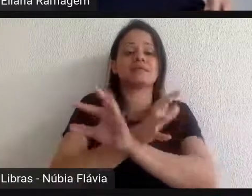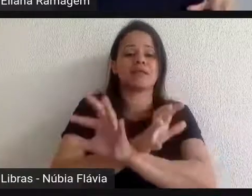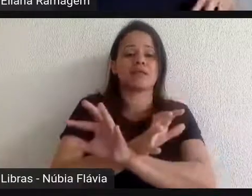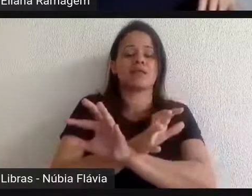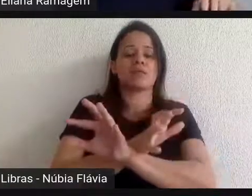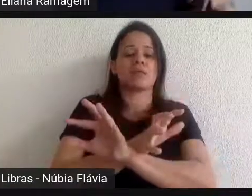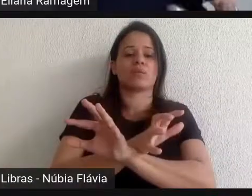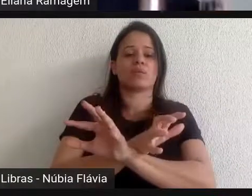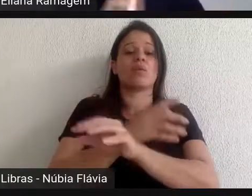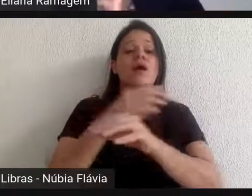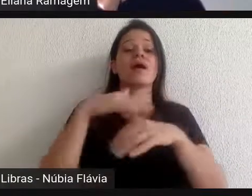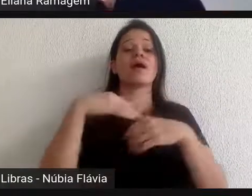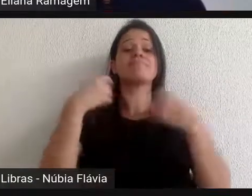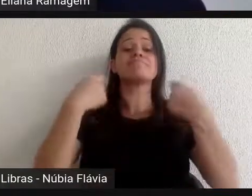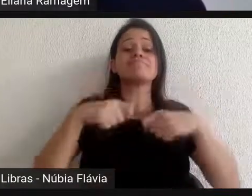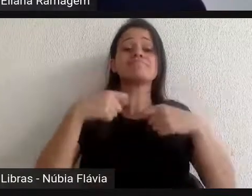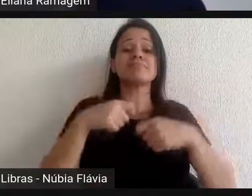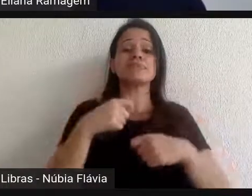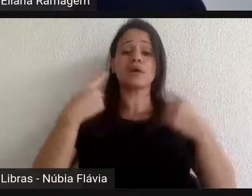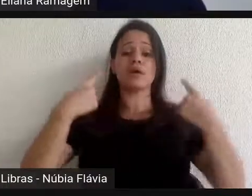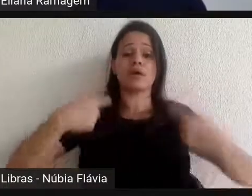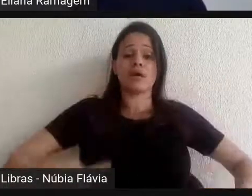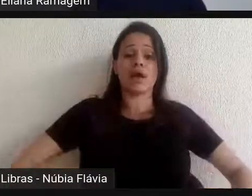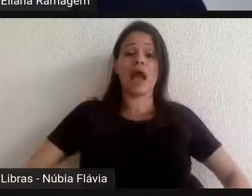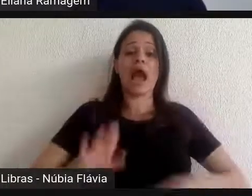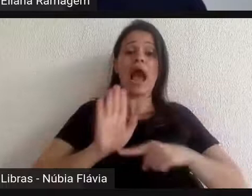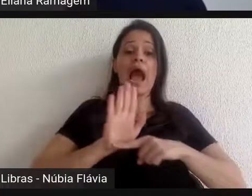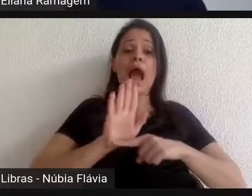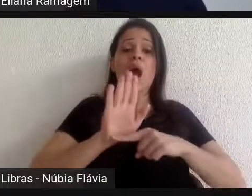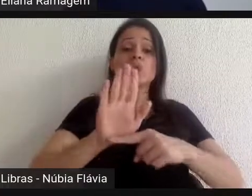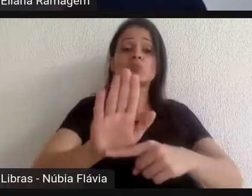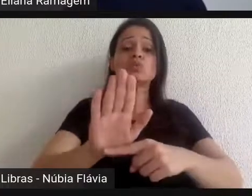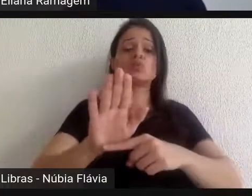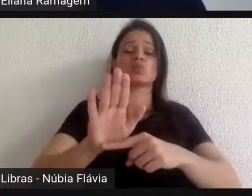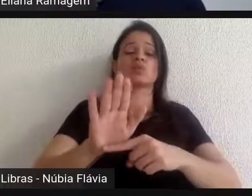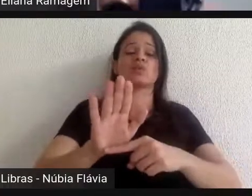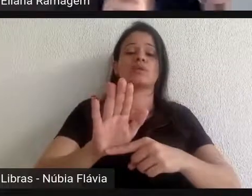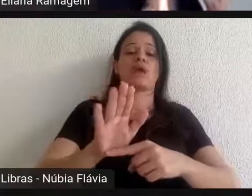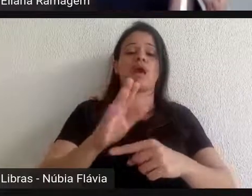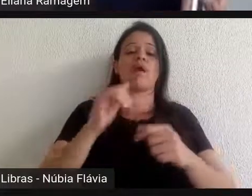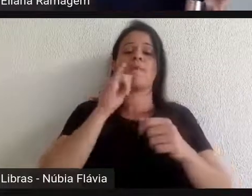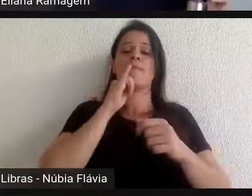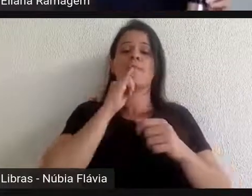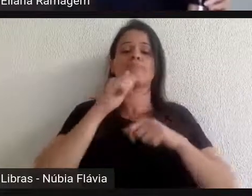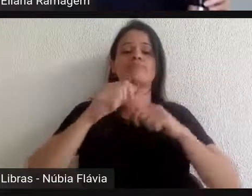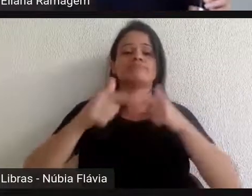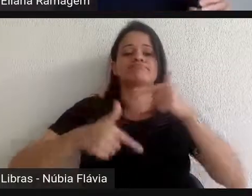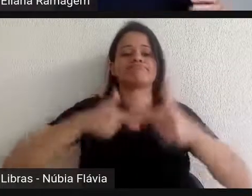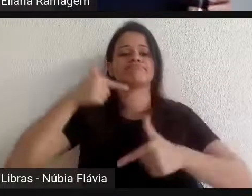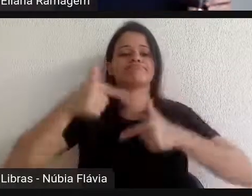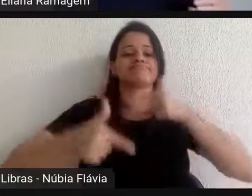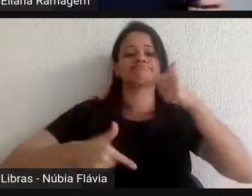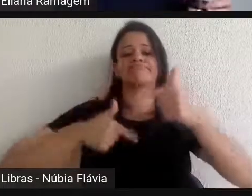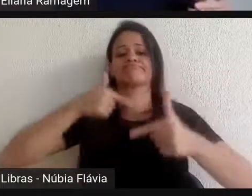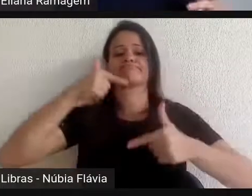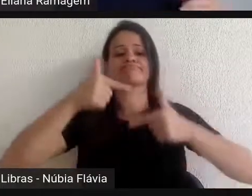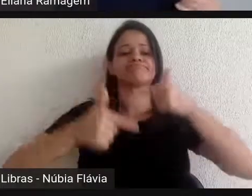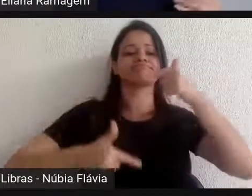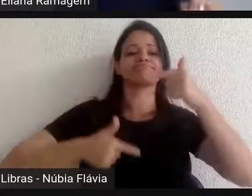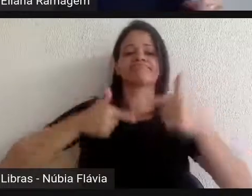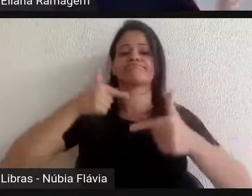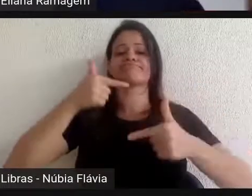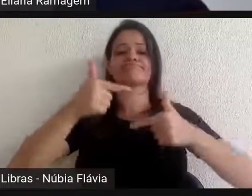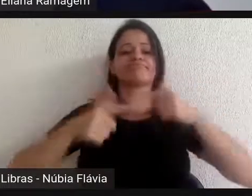cinturas pélvica e nossa cintura escapular, os ombros. Comece a fazer